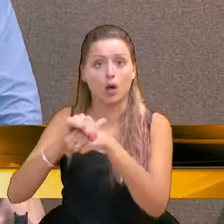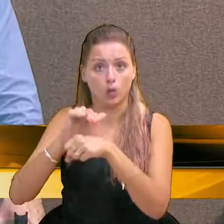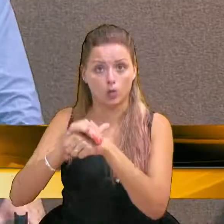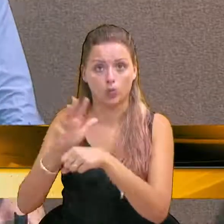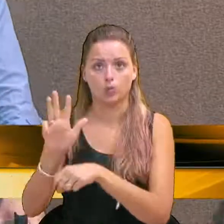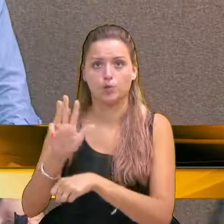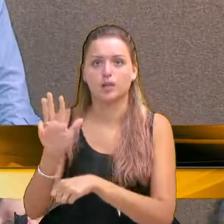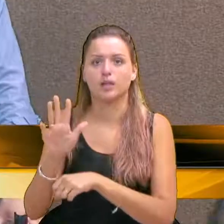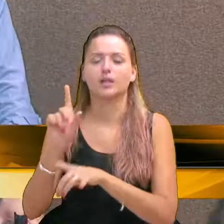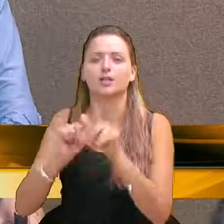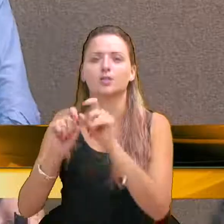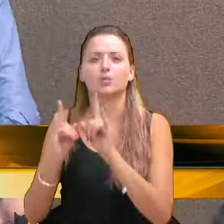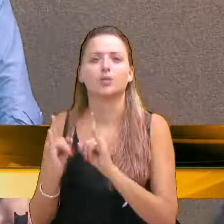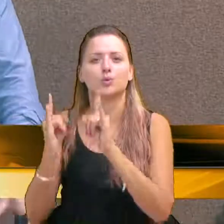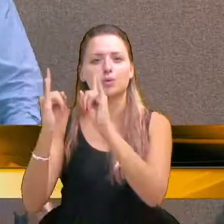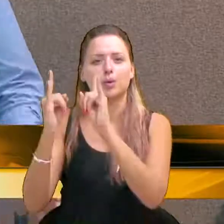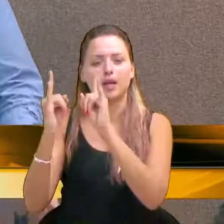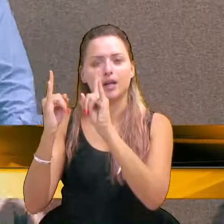famoso apartamento,